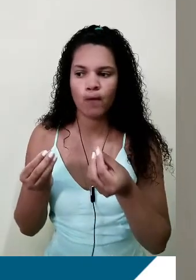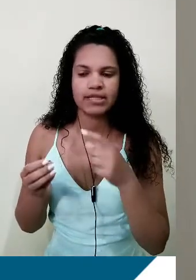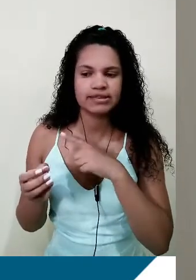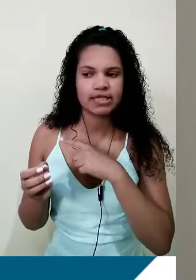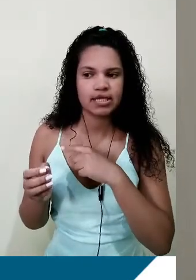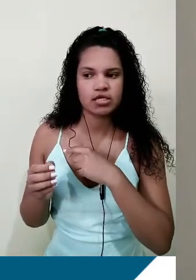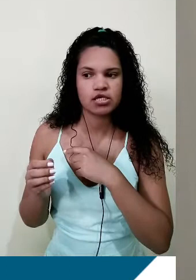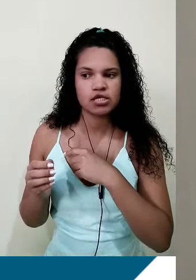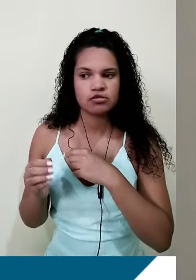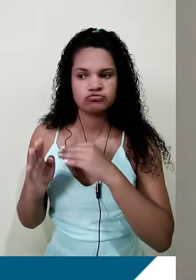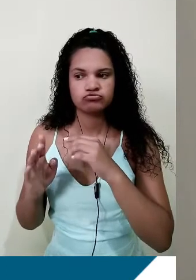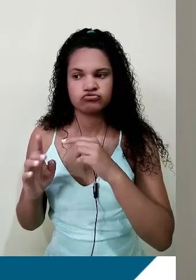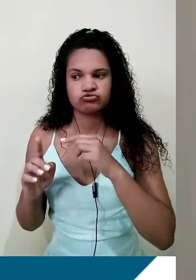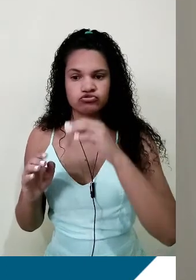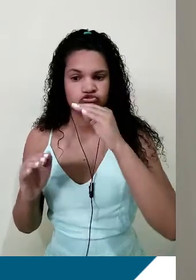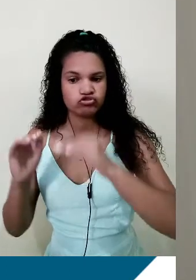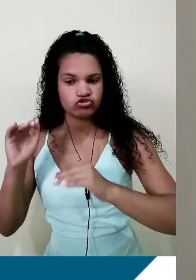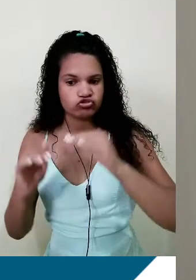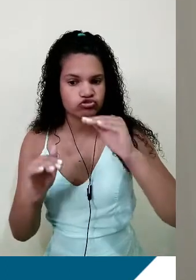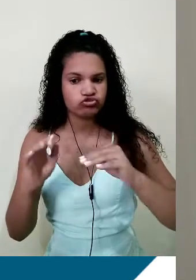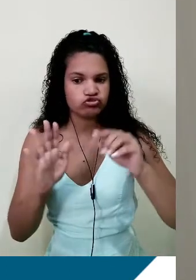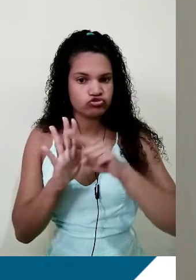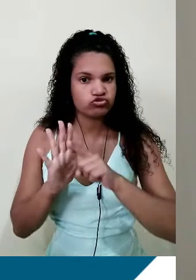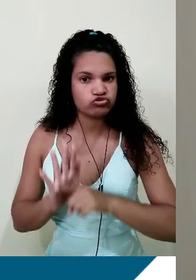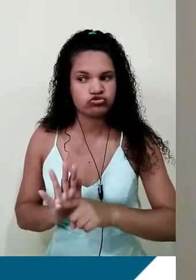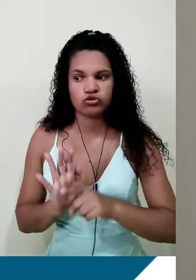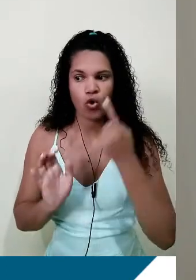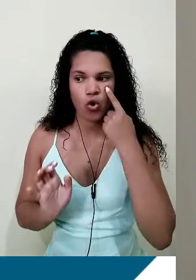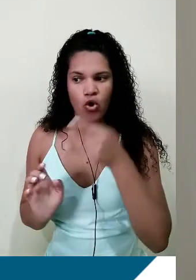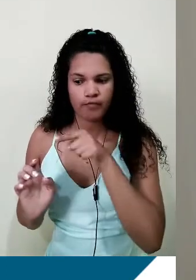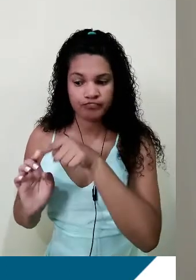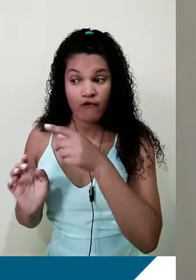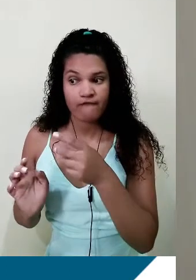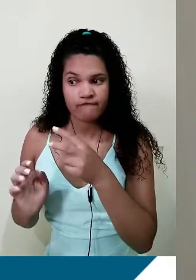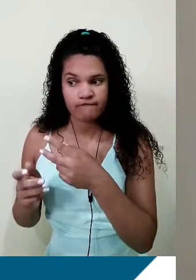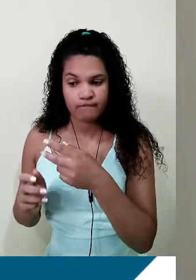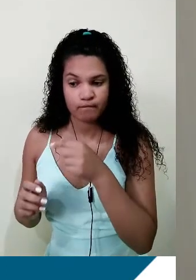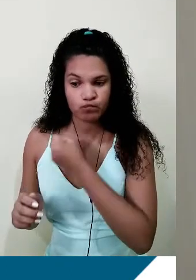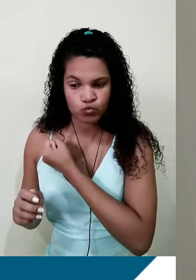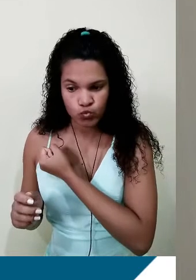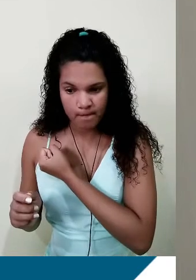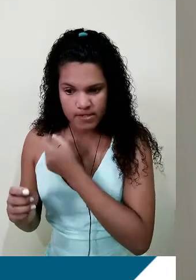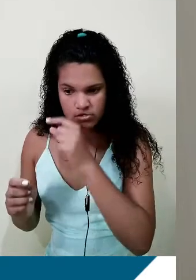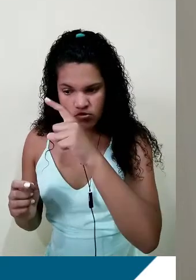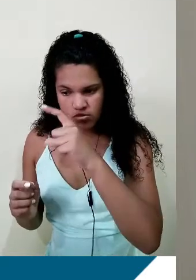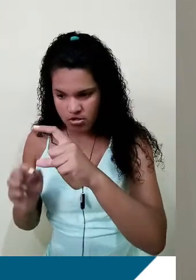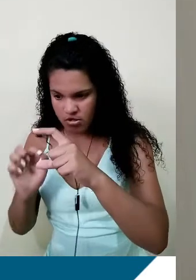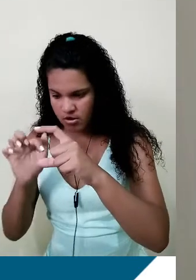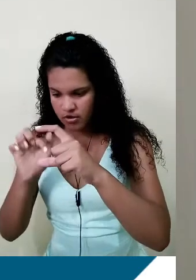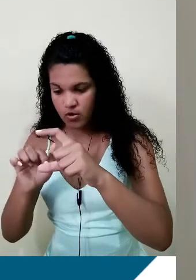diferenças entre o valor que a gente está medindo e o valor